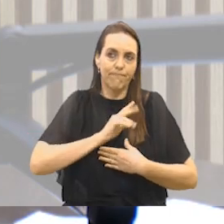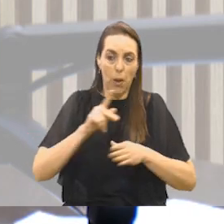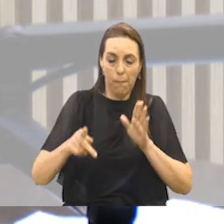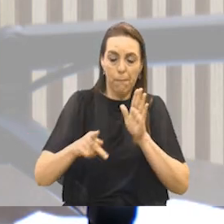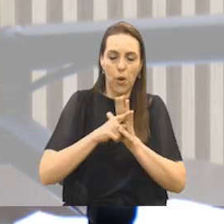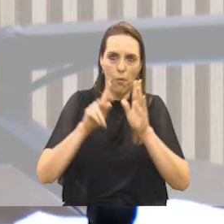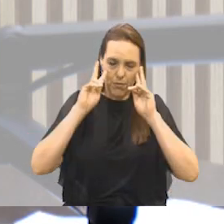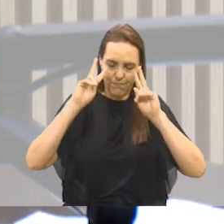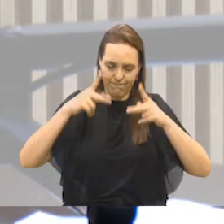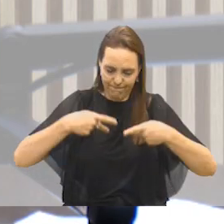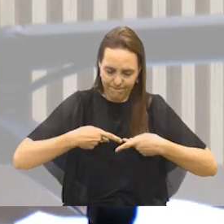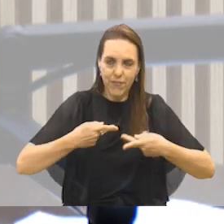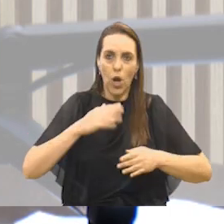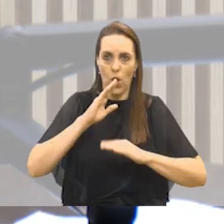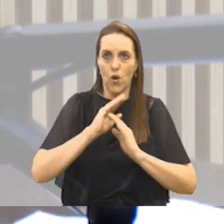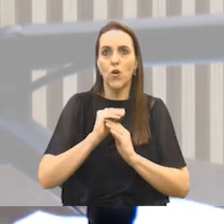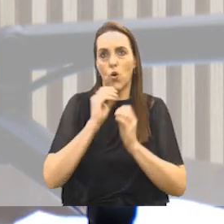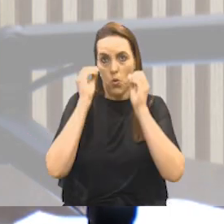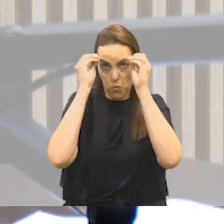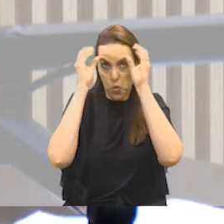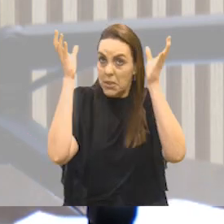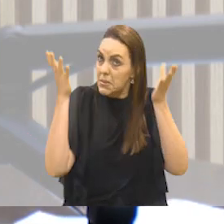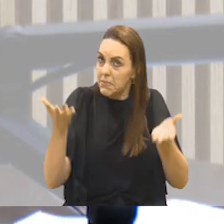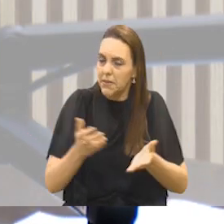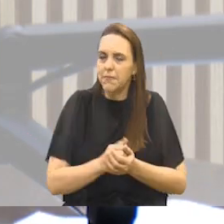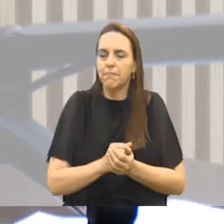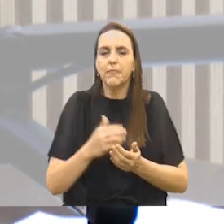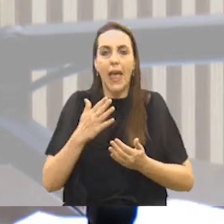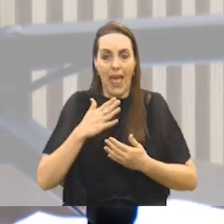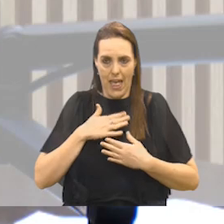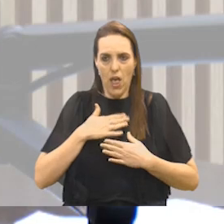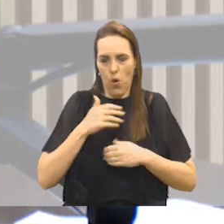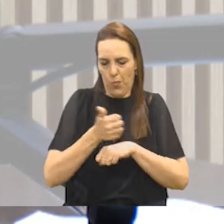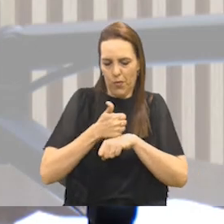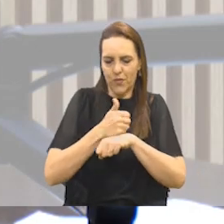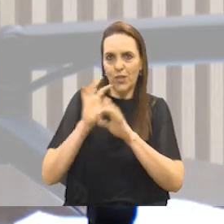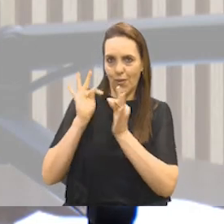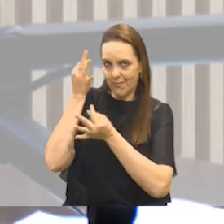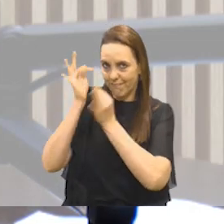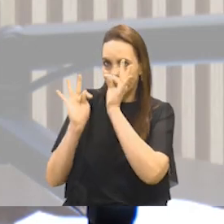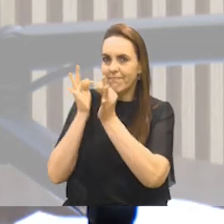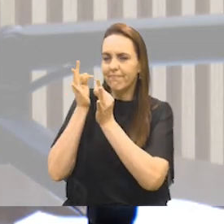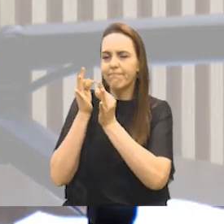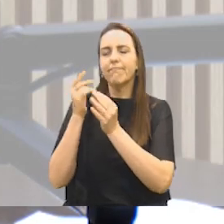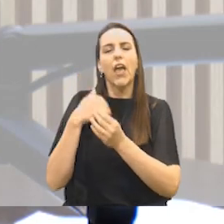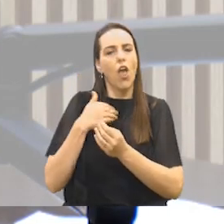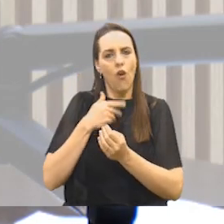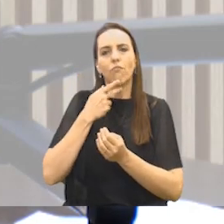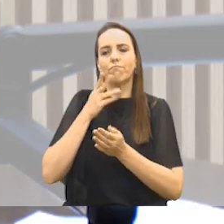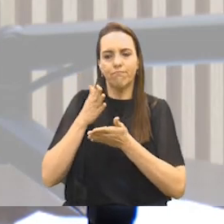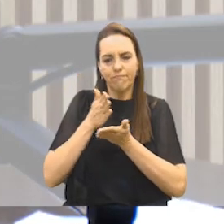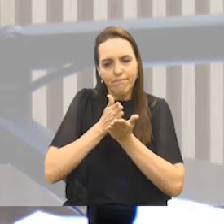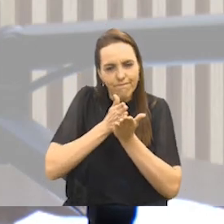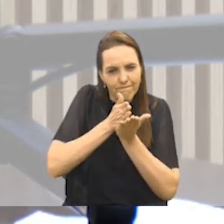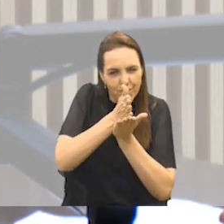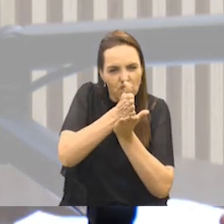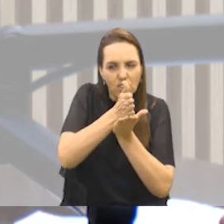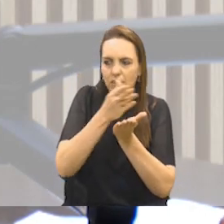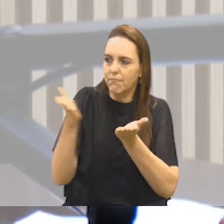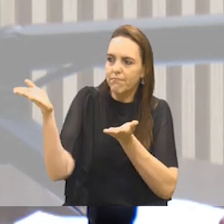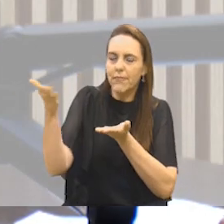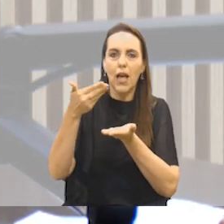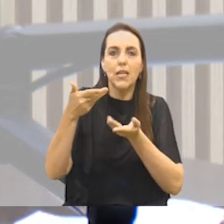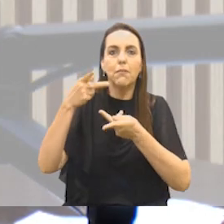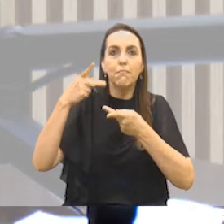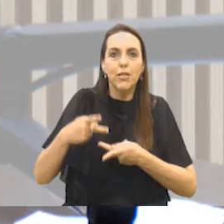a gente desenvolva o nosso autoconhecimento. E eu, como terapeuta, é algo que eu procuro muito direcionar